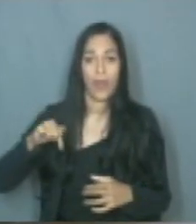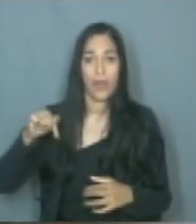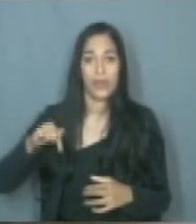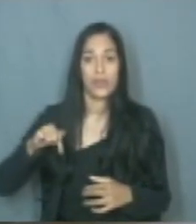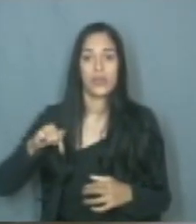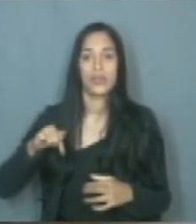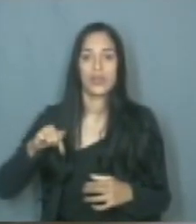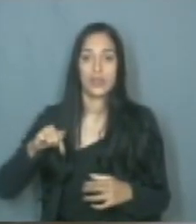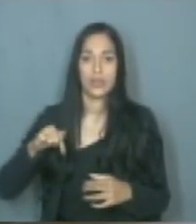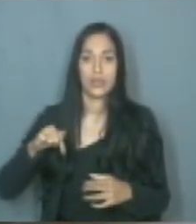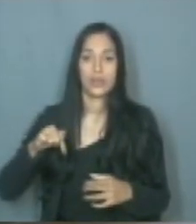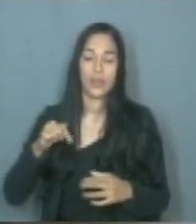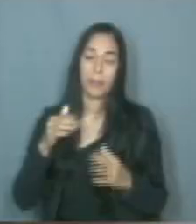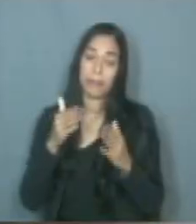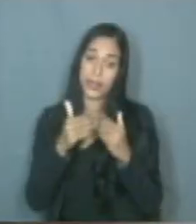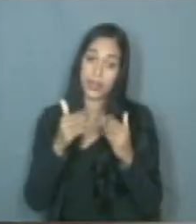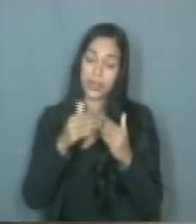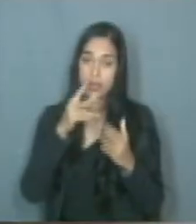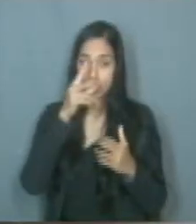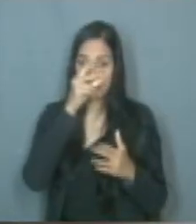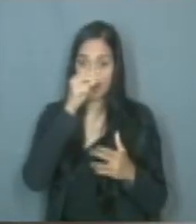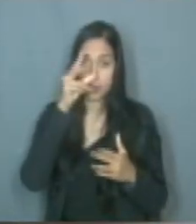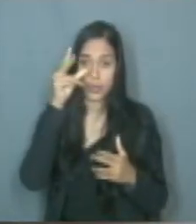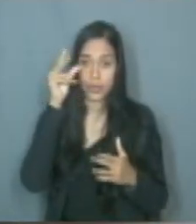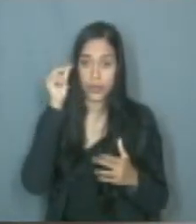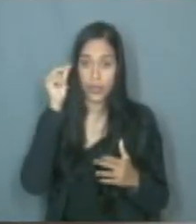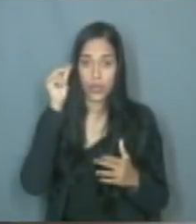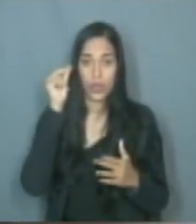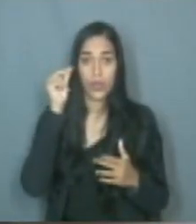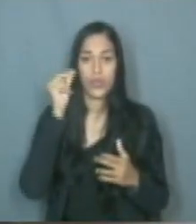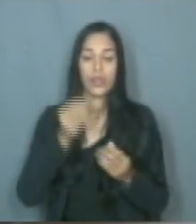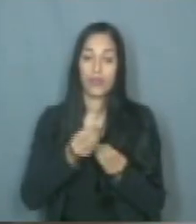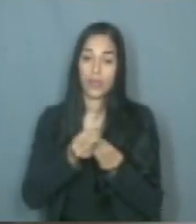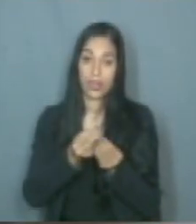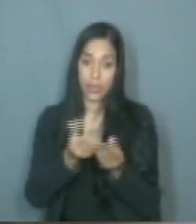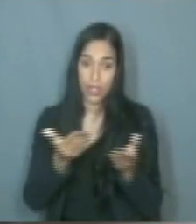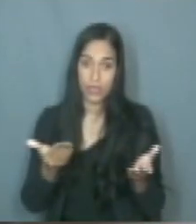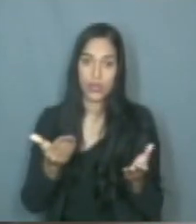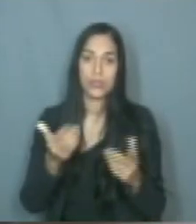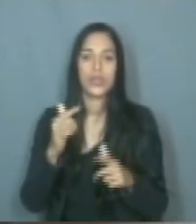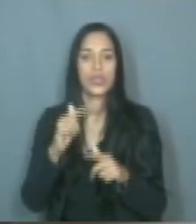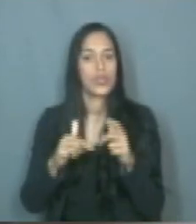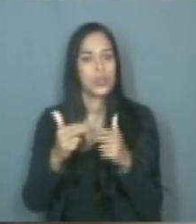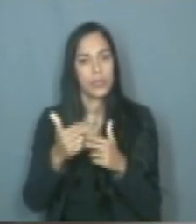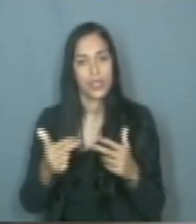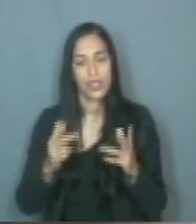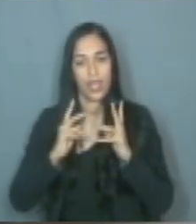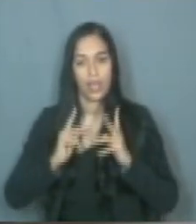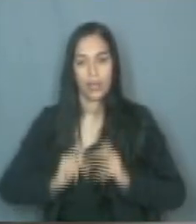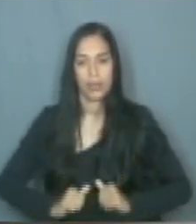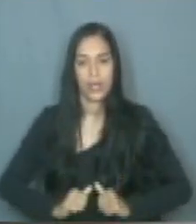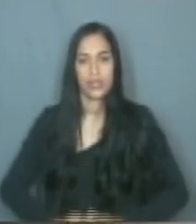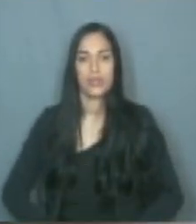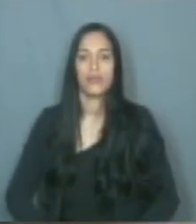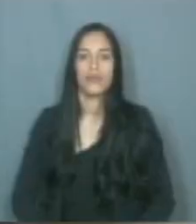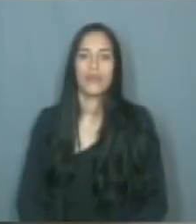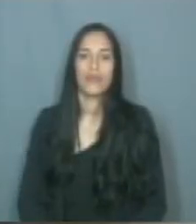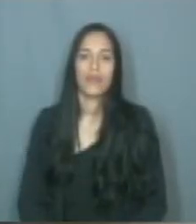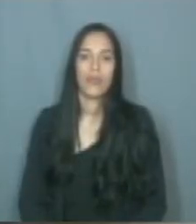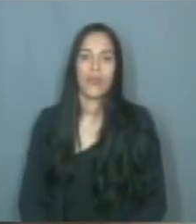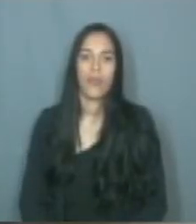dessa indicação à Prefeitura para que possa fazer a distribuição desses itens de higiene básica.